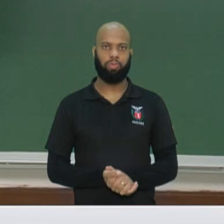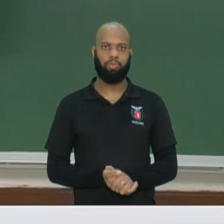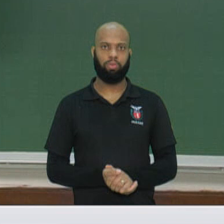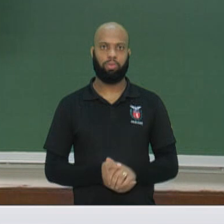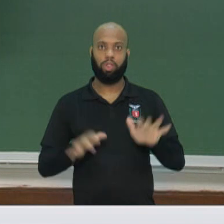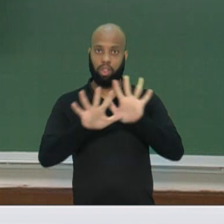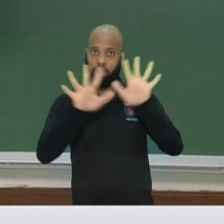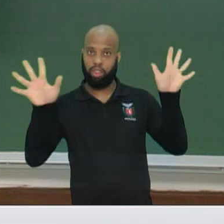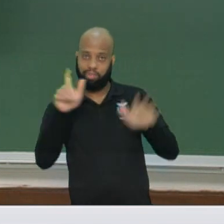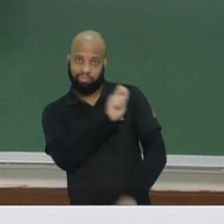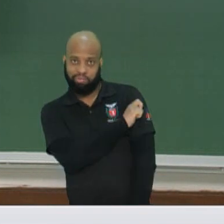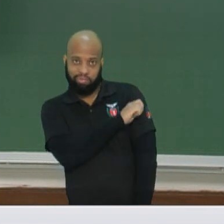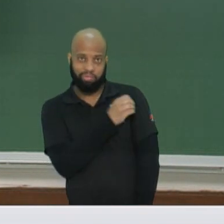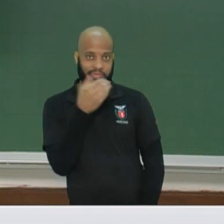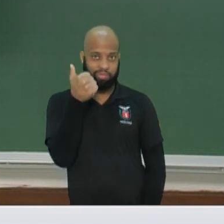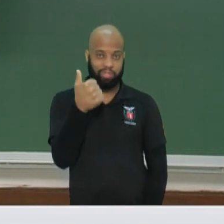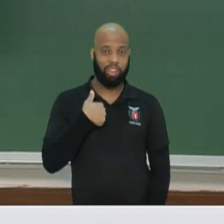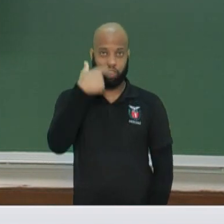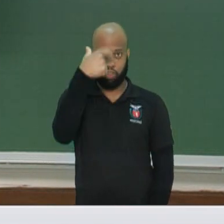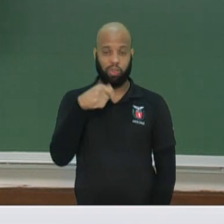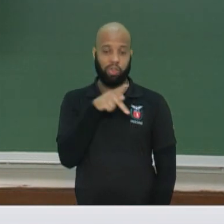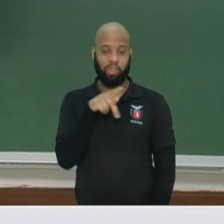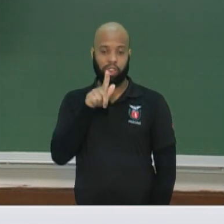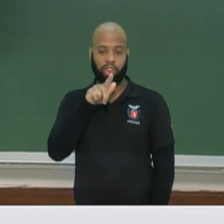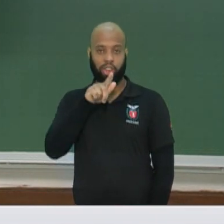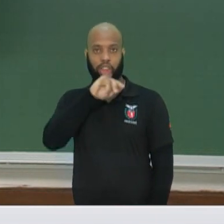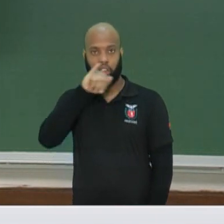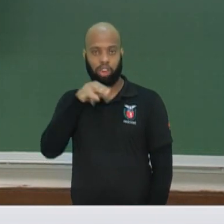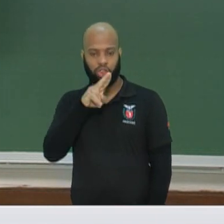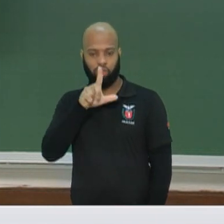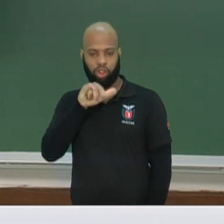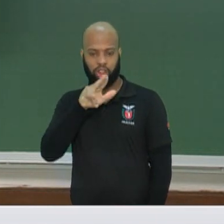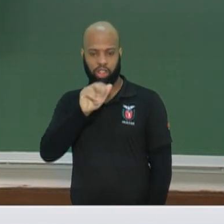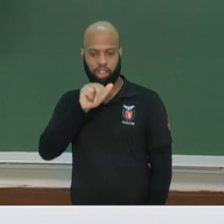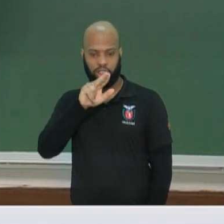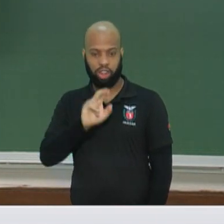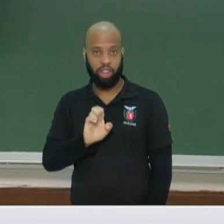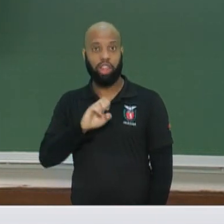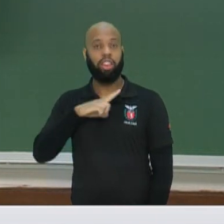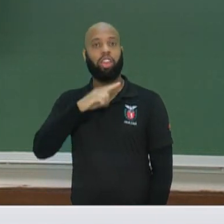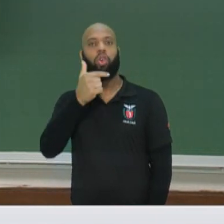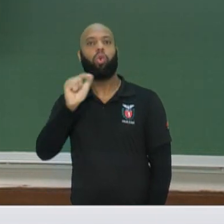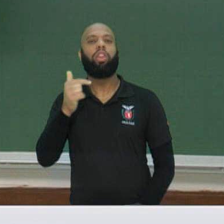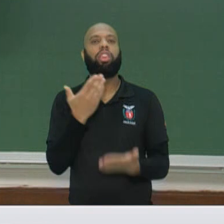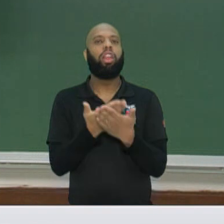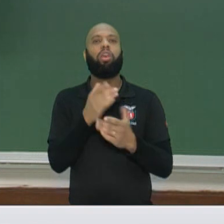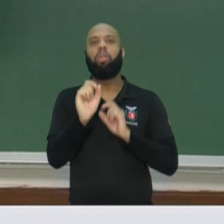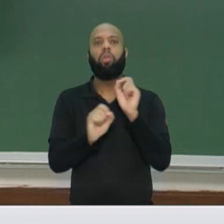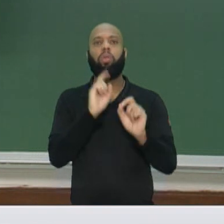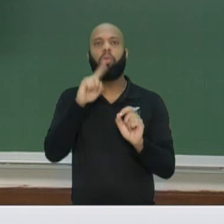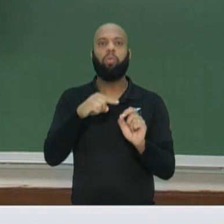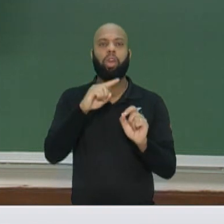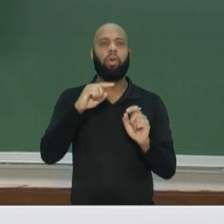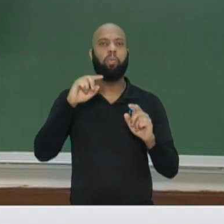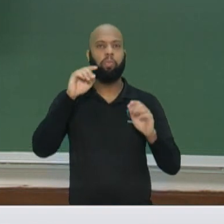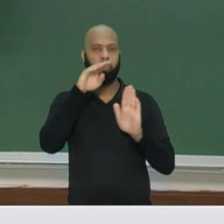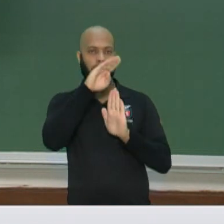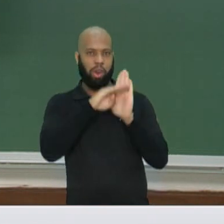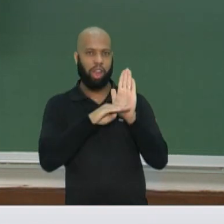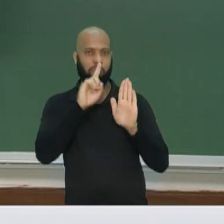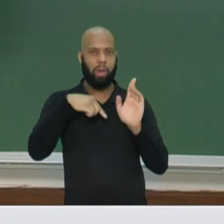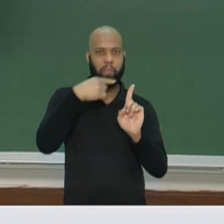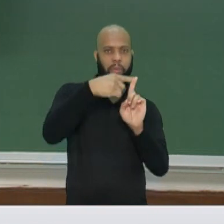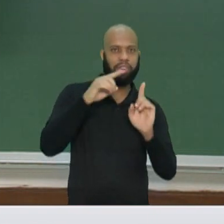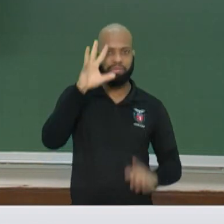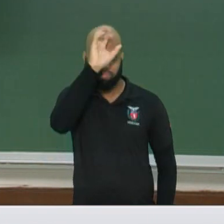Olá, alunos! Tudo bem? Aqui é a professora Juliane, estamos aqui para mais uma aula do Mais Aprendizagem. Como você está? Tá